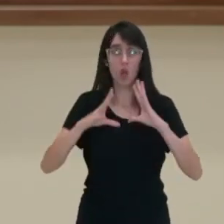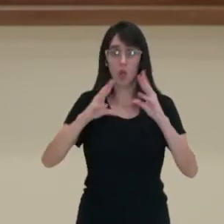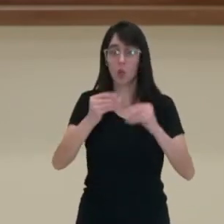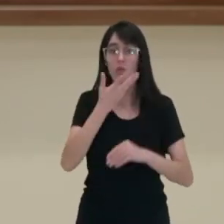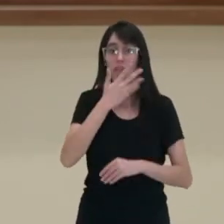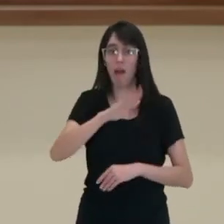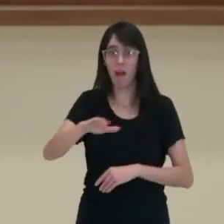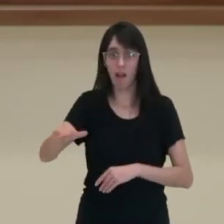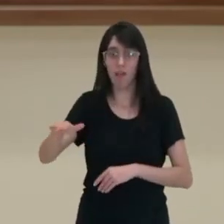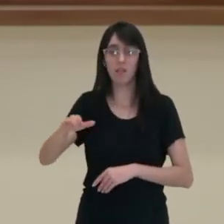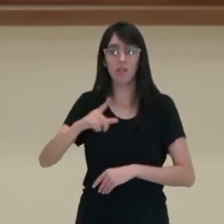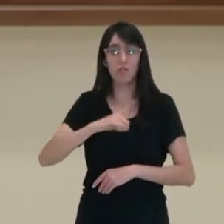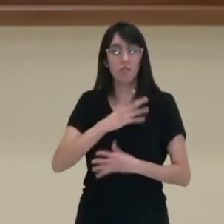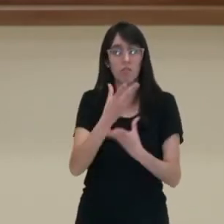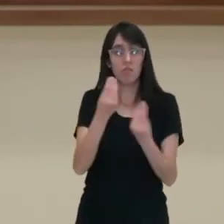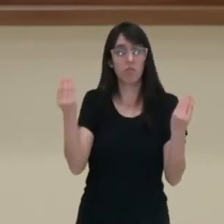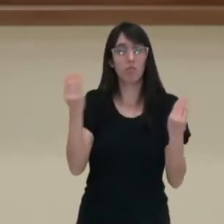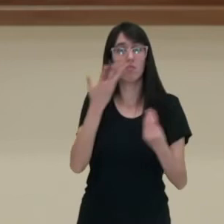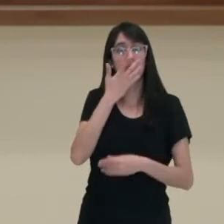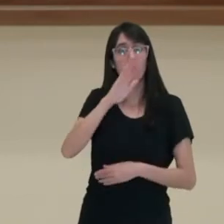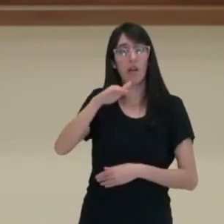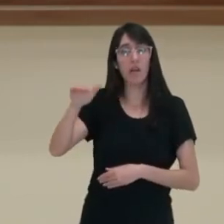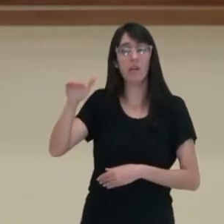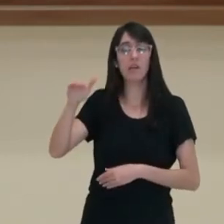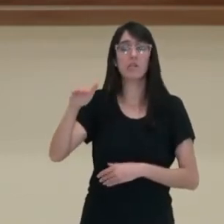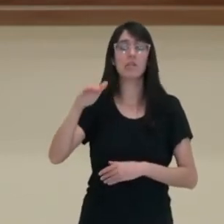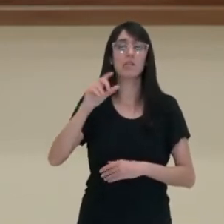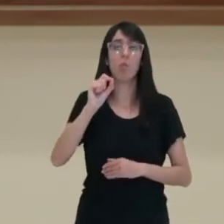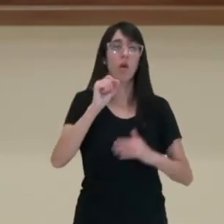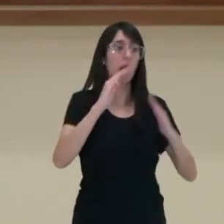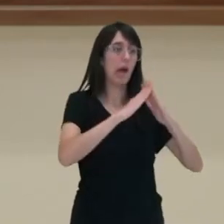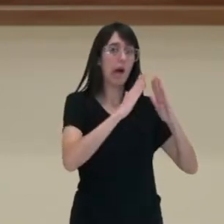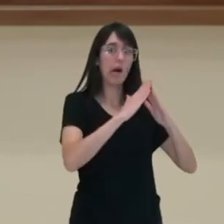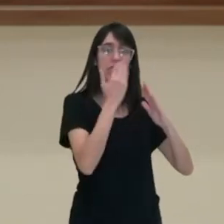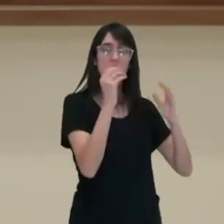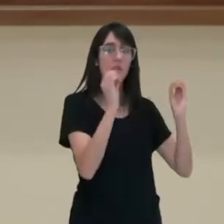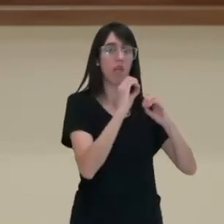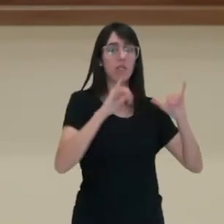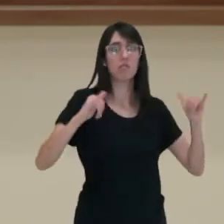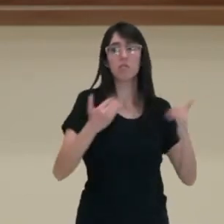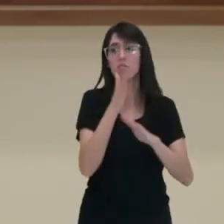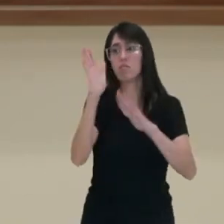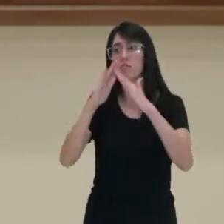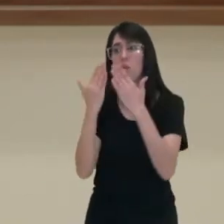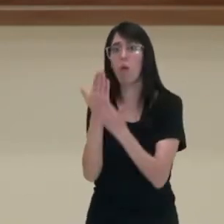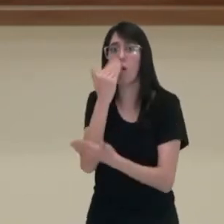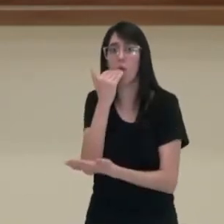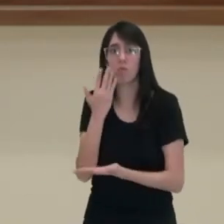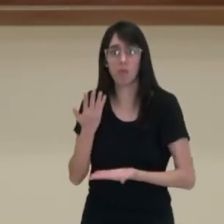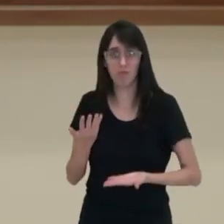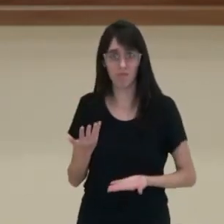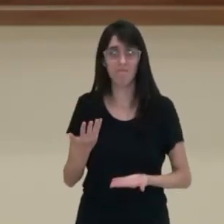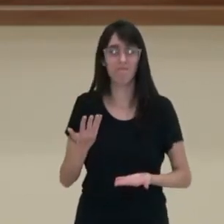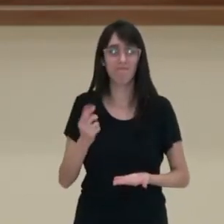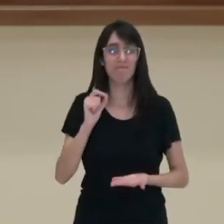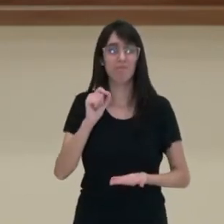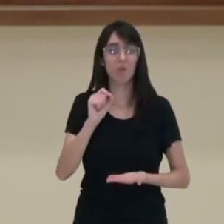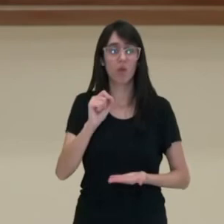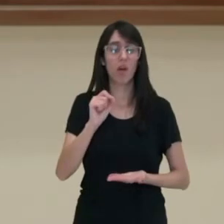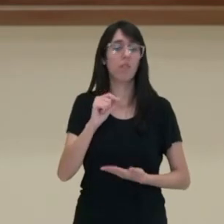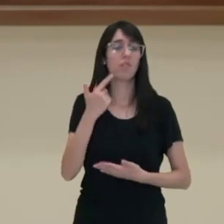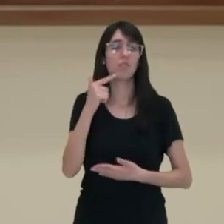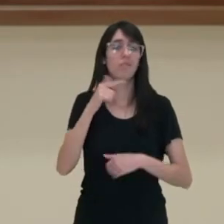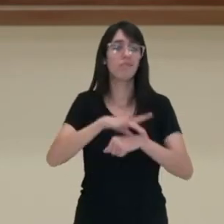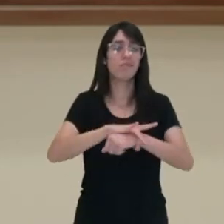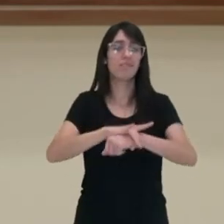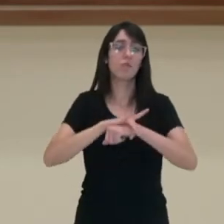têm a refeição principal dentro da escola, tá? Então, a gente chama isso de insegurança alimentar.